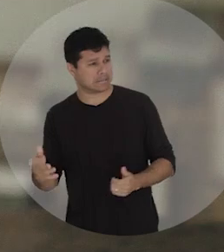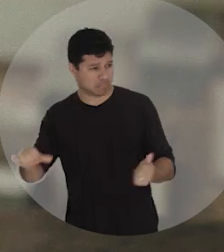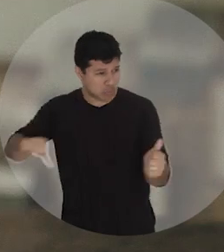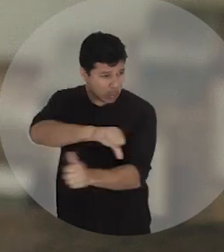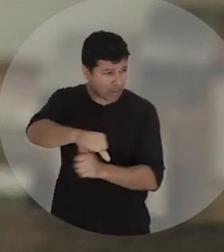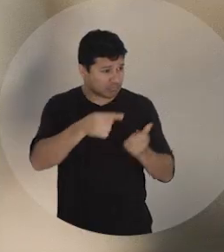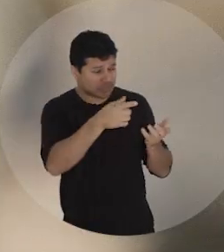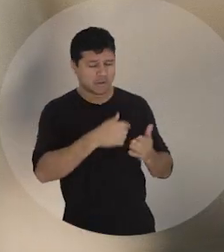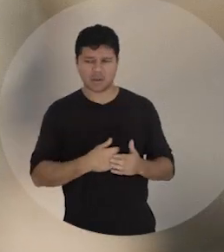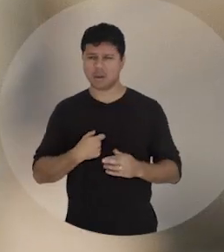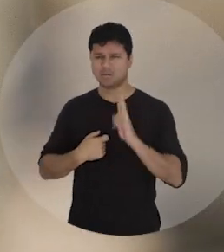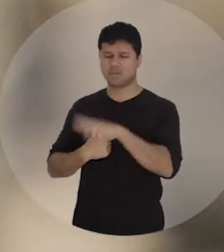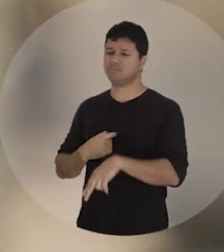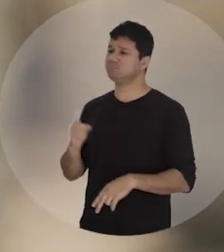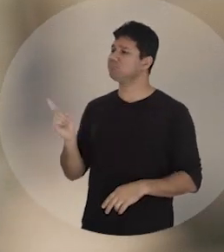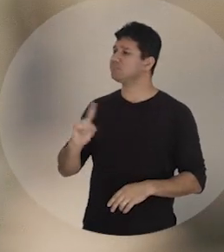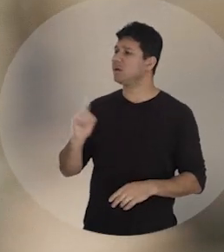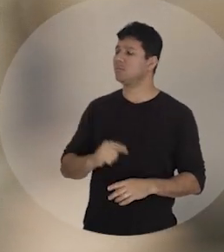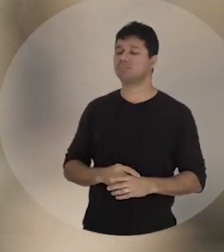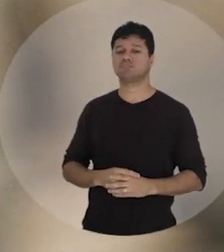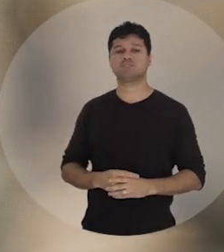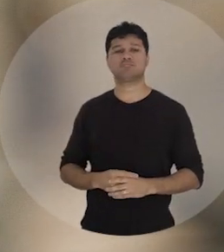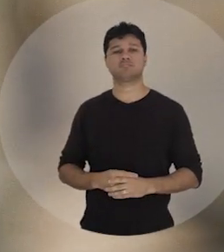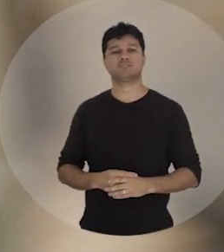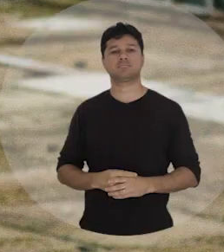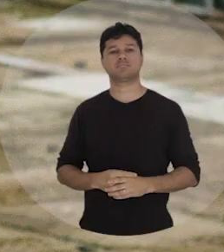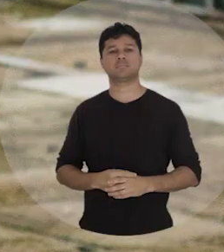ouvintes? E aí eu respondi que não.